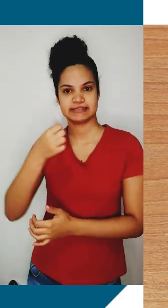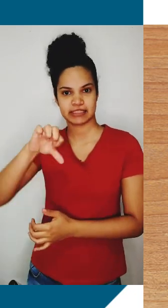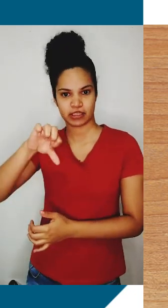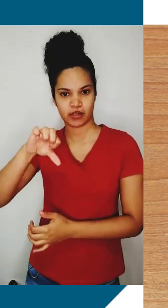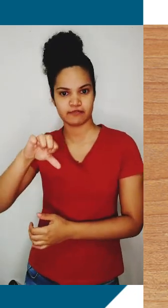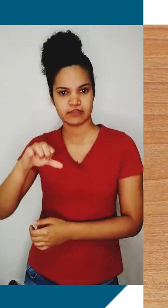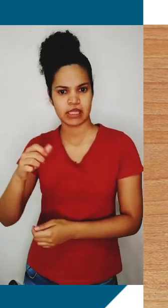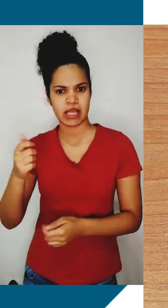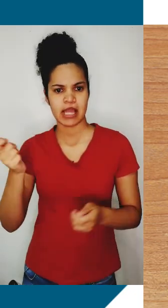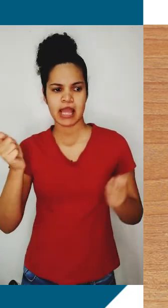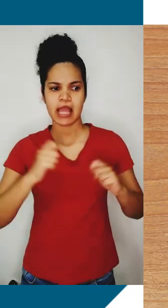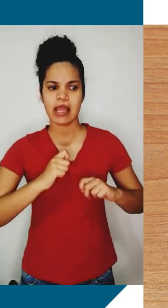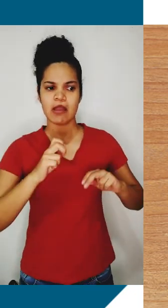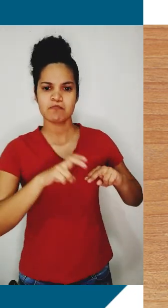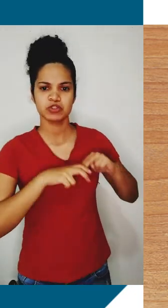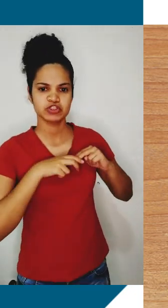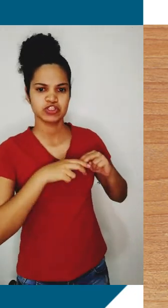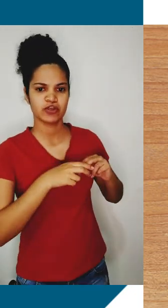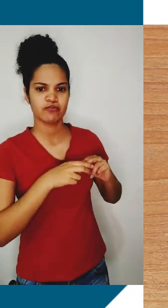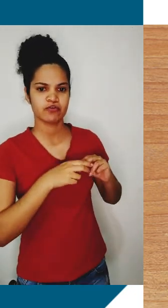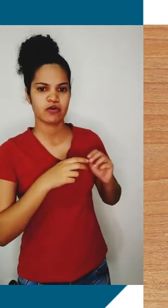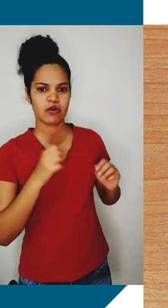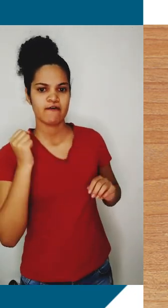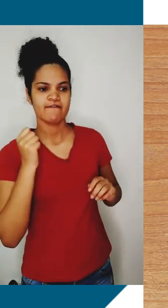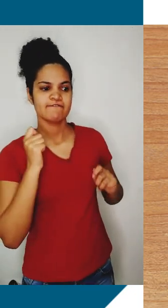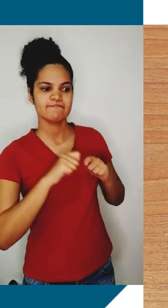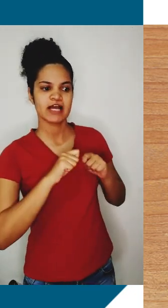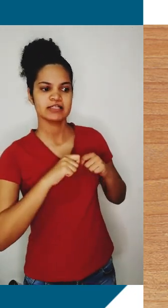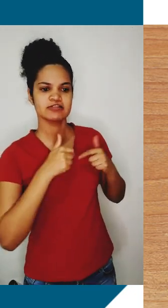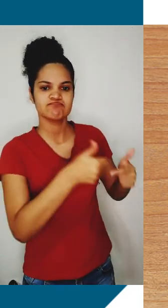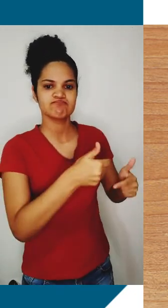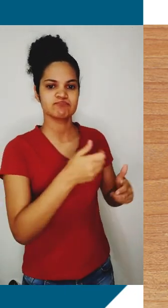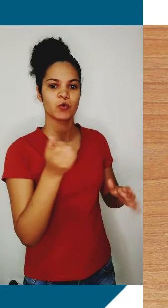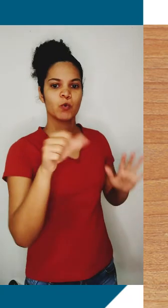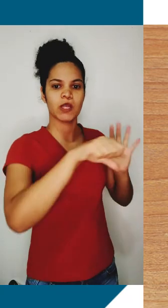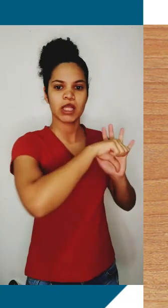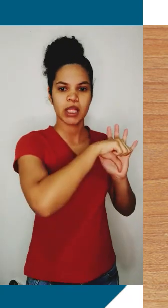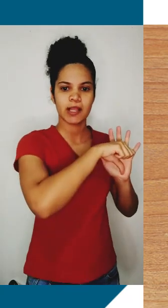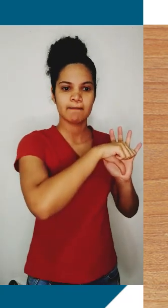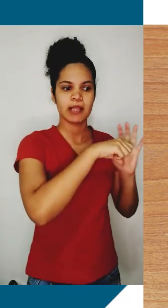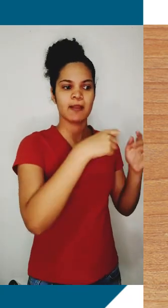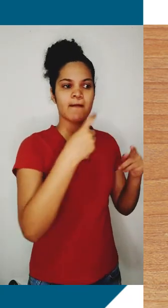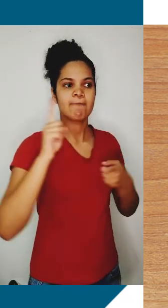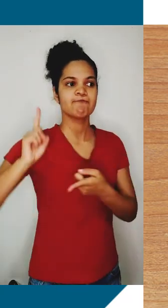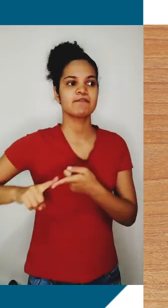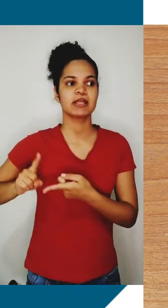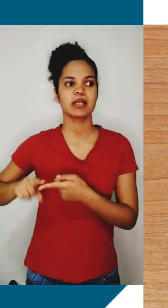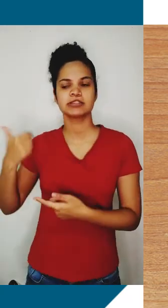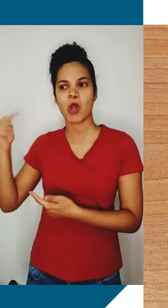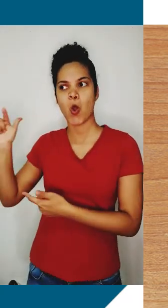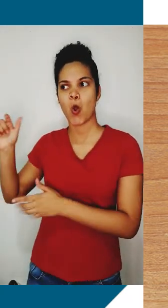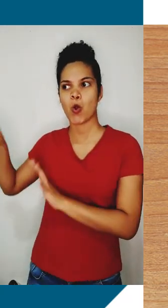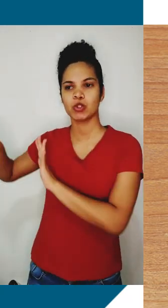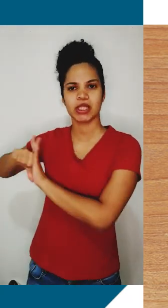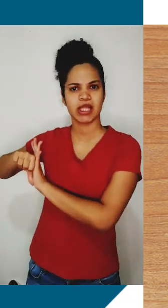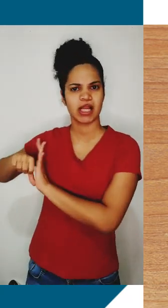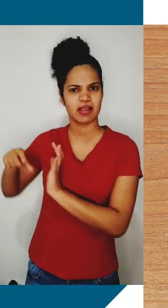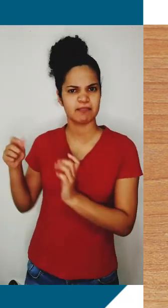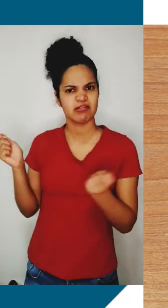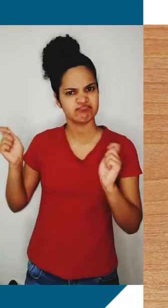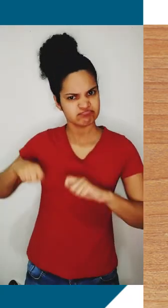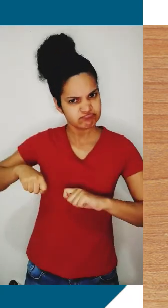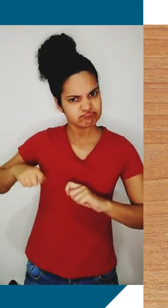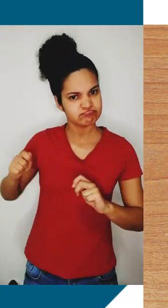cometer um crime para vingar outro? Esse tema foi feito com base no livro O Seminarista, de Rubens Fonseca. Bom, eu